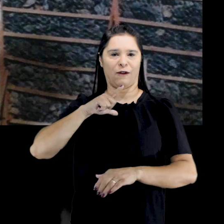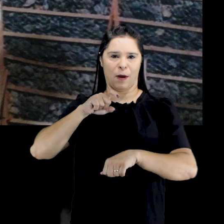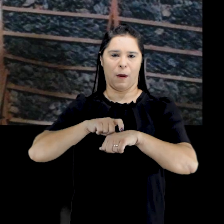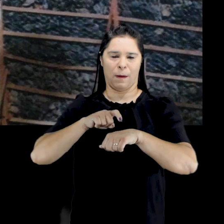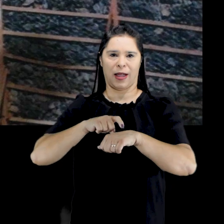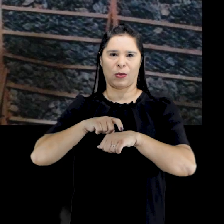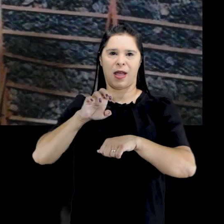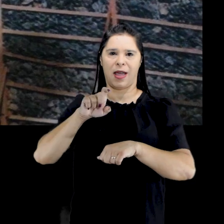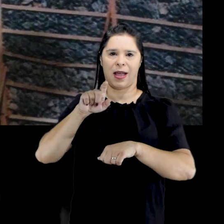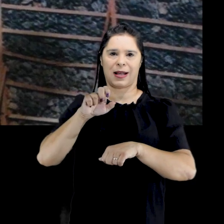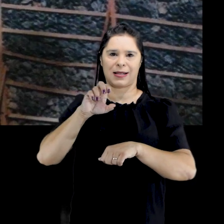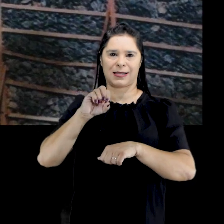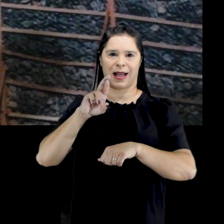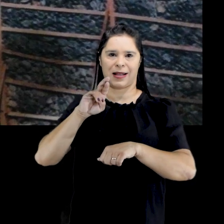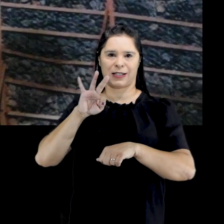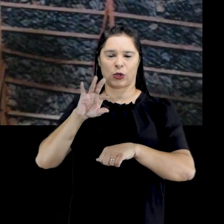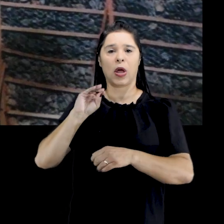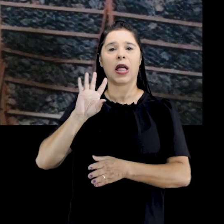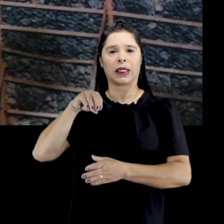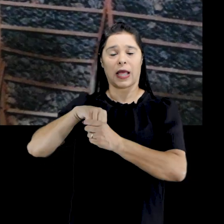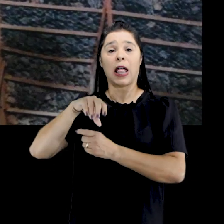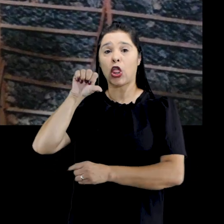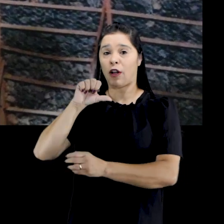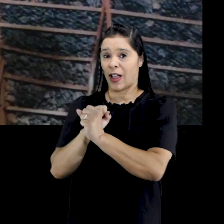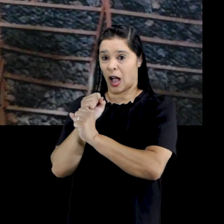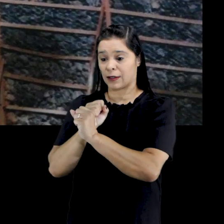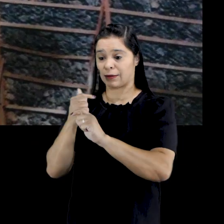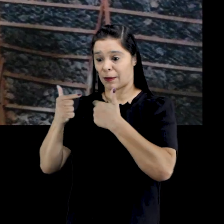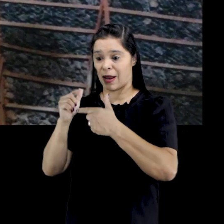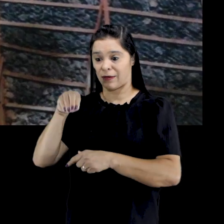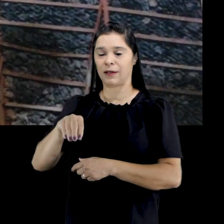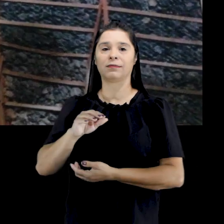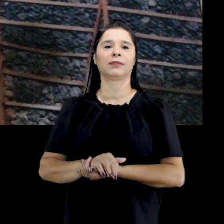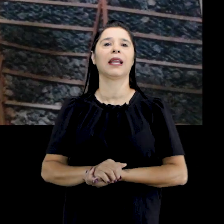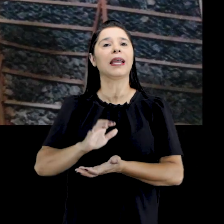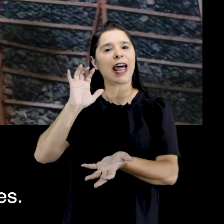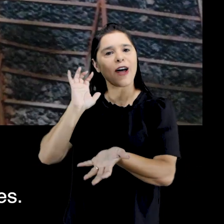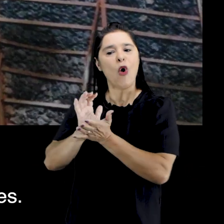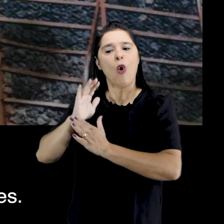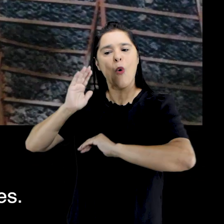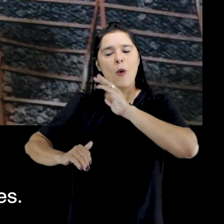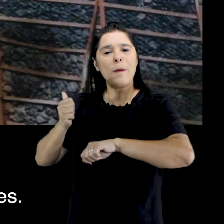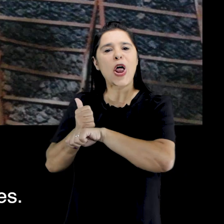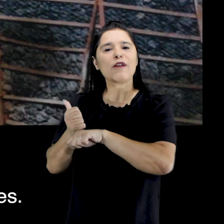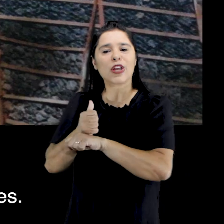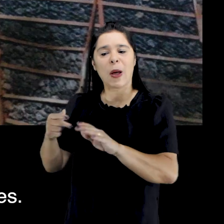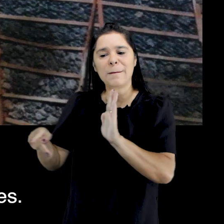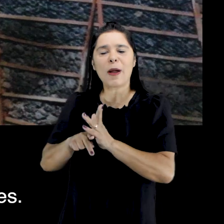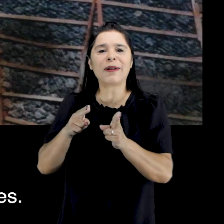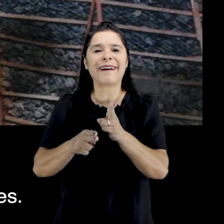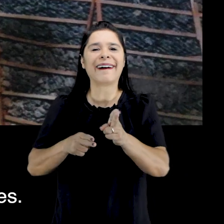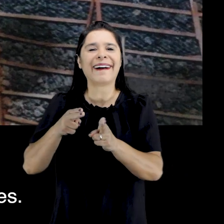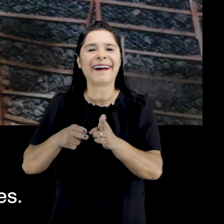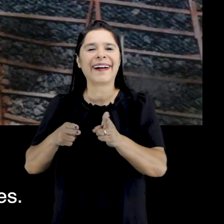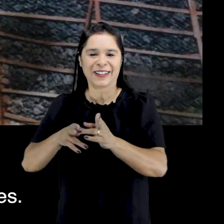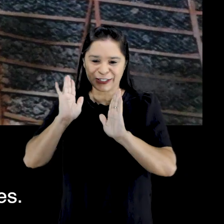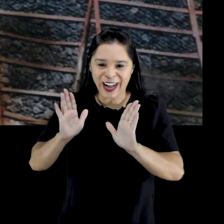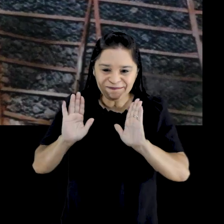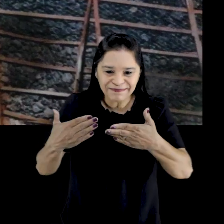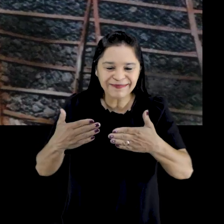no qual tive a oportunidade de trabalhar 9 anos no Exército, e era um batalhão de ferroviário, então já trabalhava com